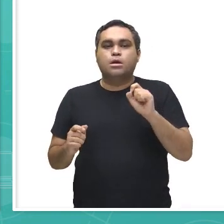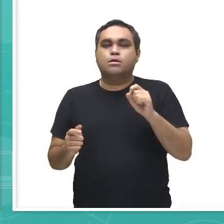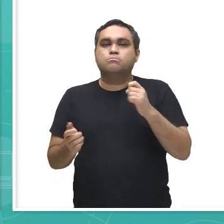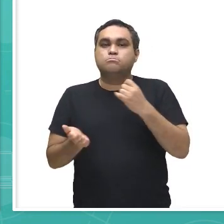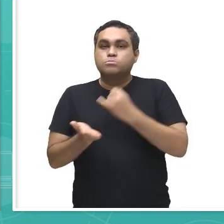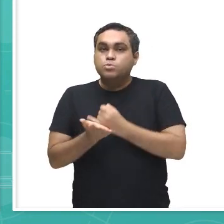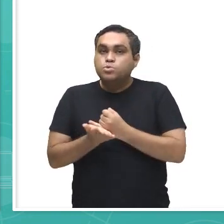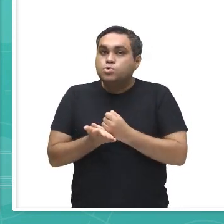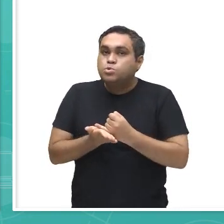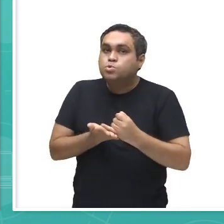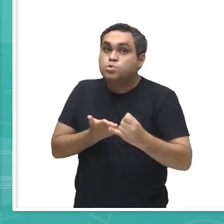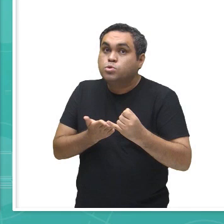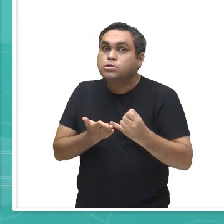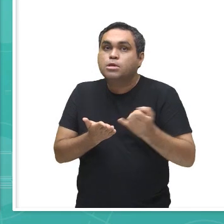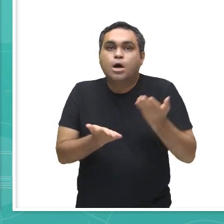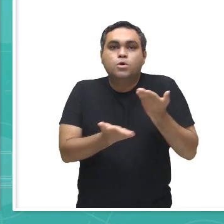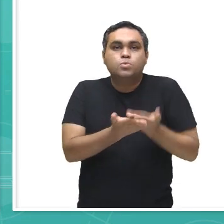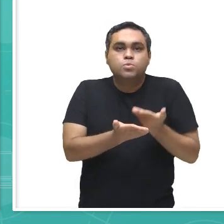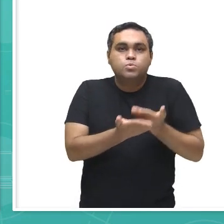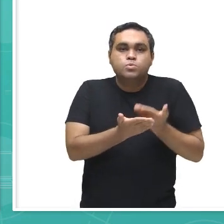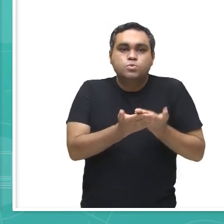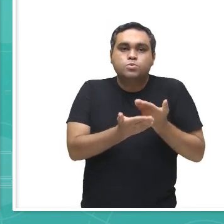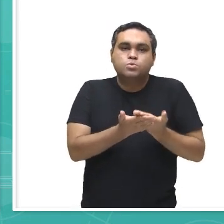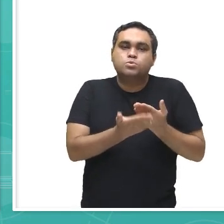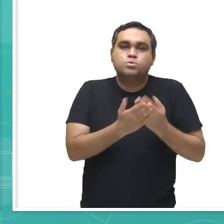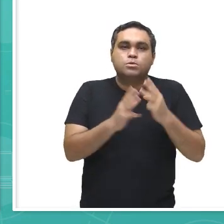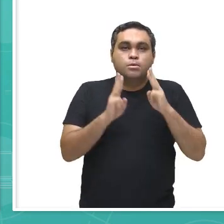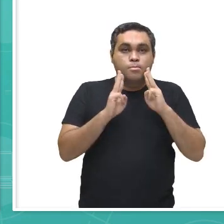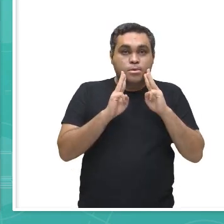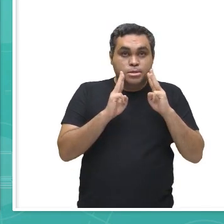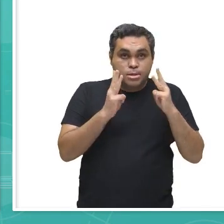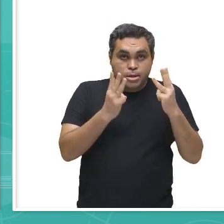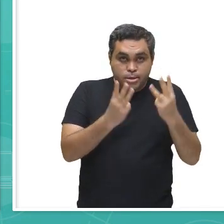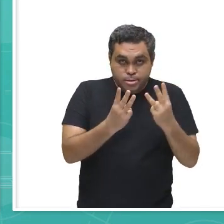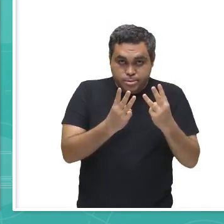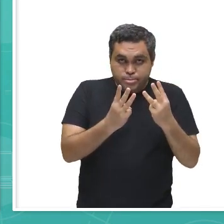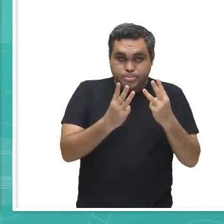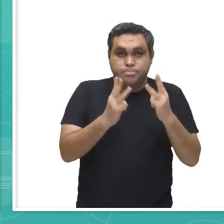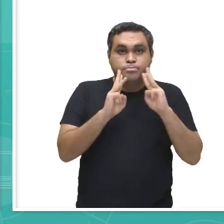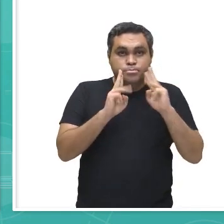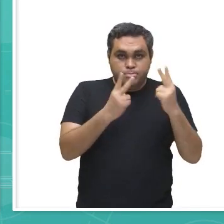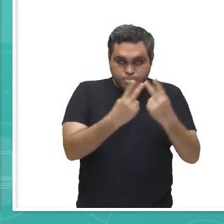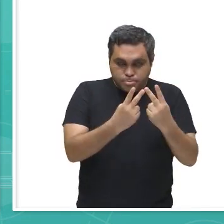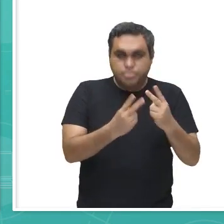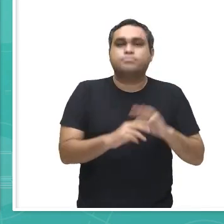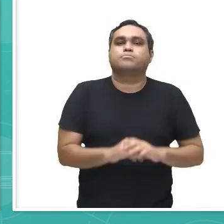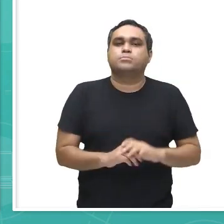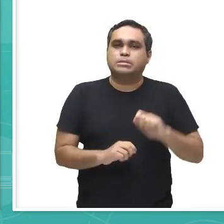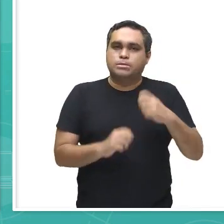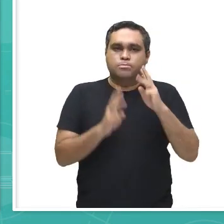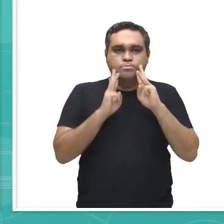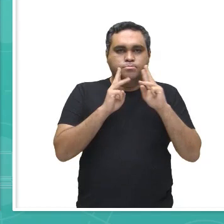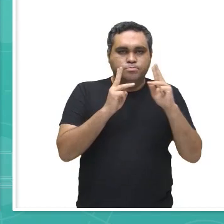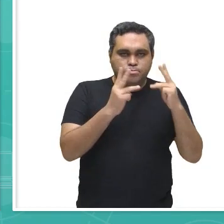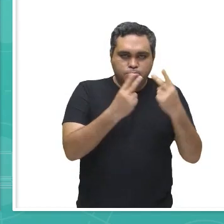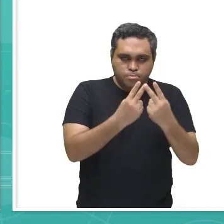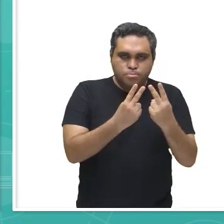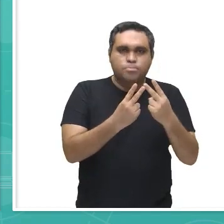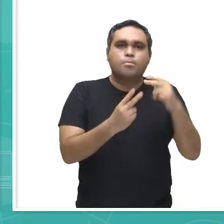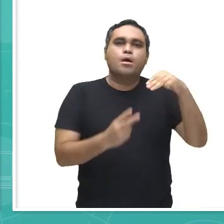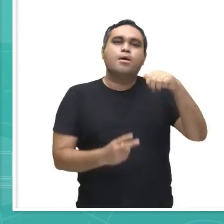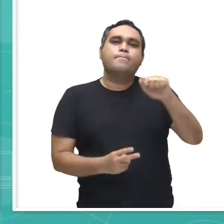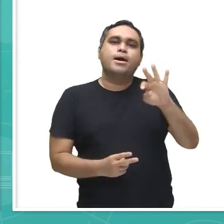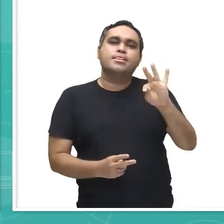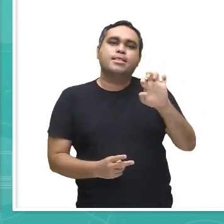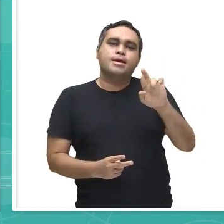ao estudo da matéria. Então a gente vai conhecer aí algumas definições quanto ao estudo da matéria, A gente vai ver algumas das